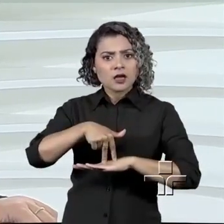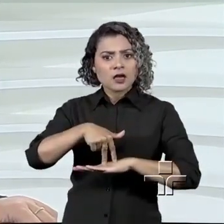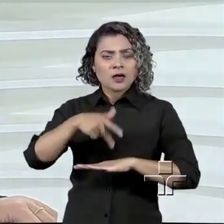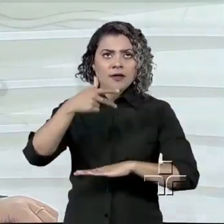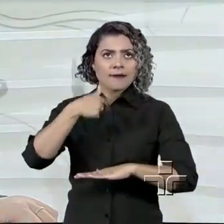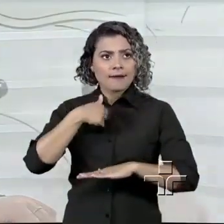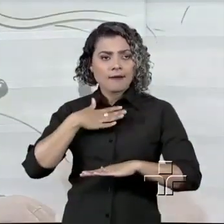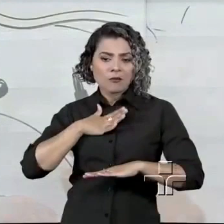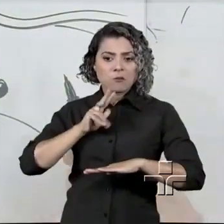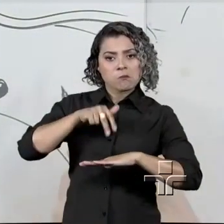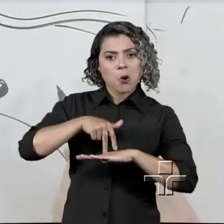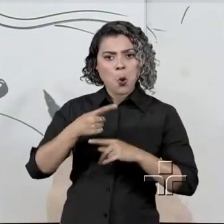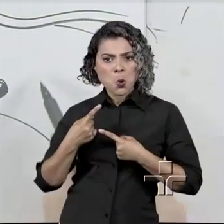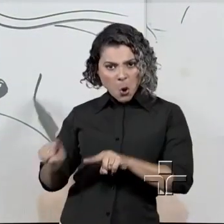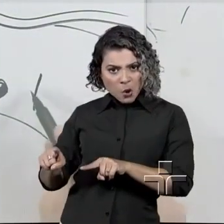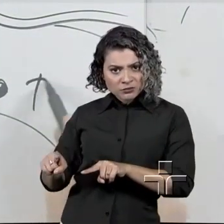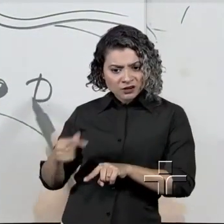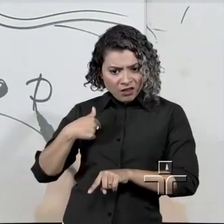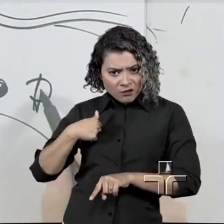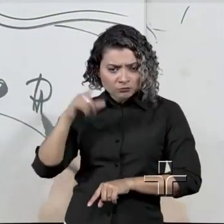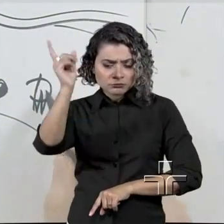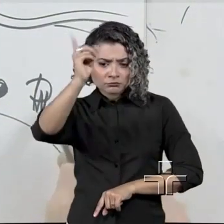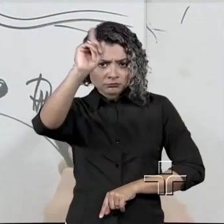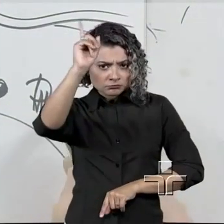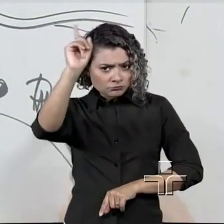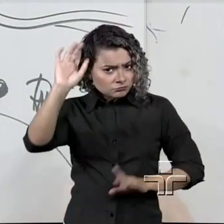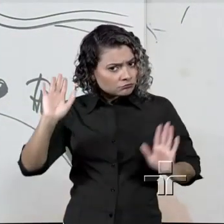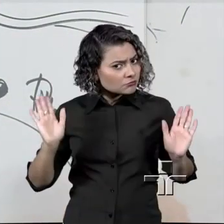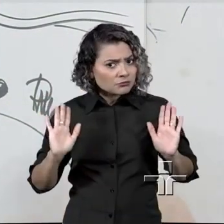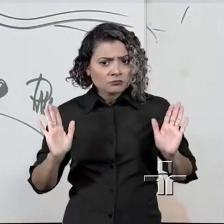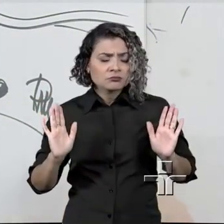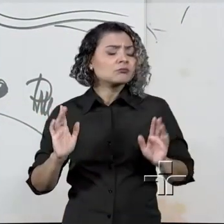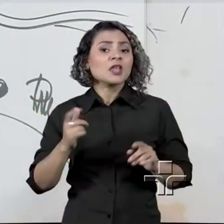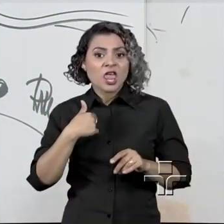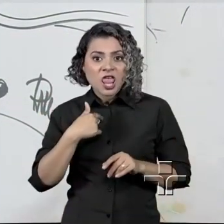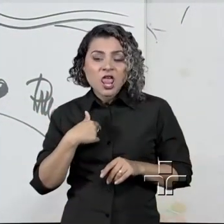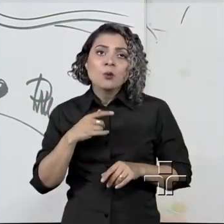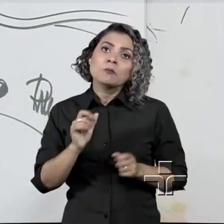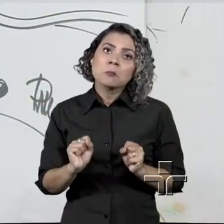de fazer oposição por fazer oposição, ou mesmo de